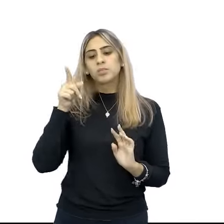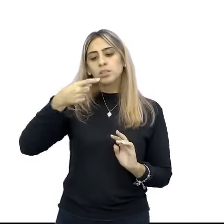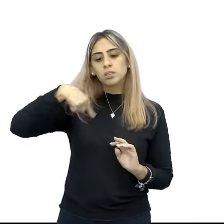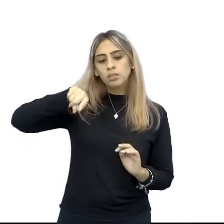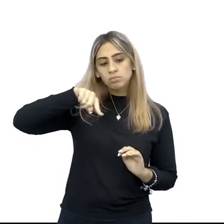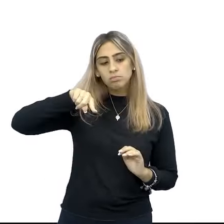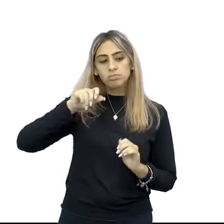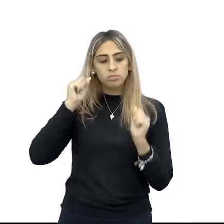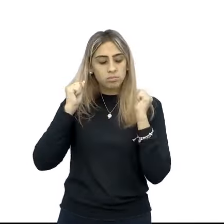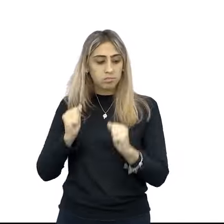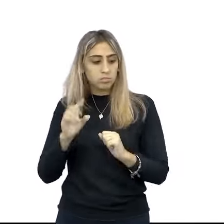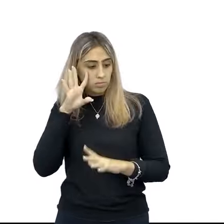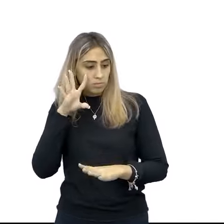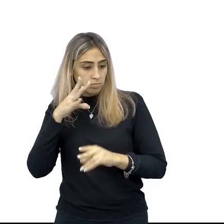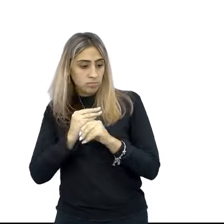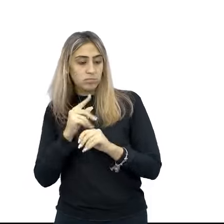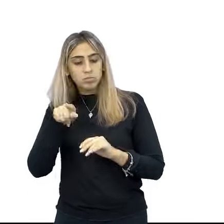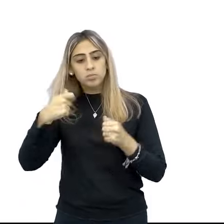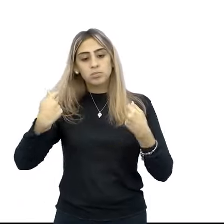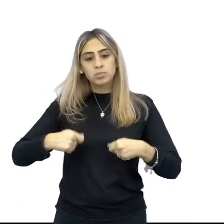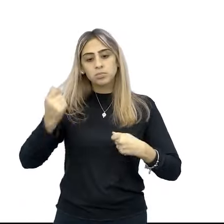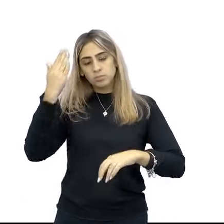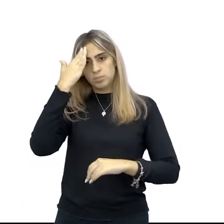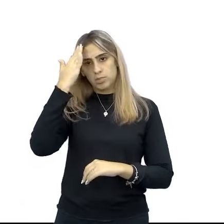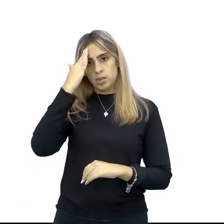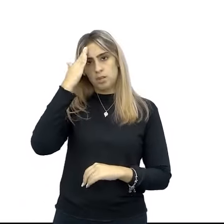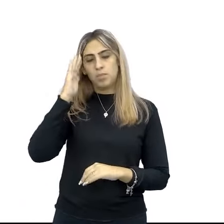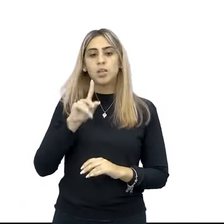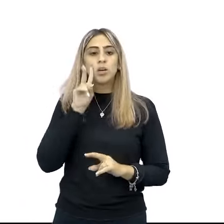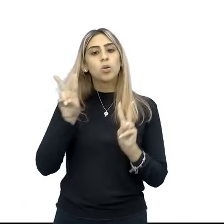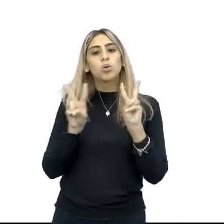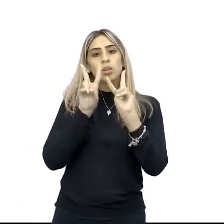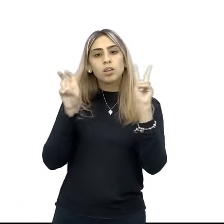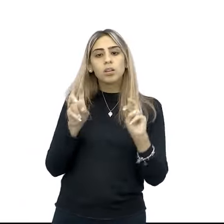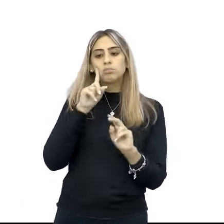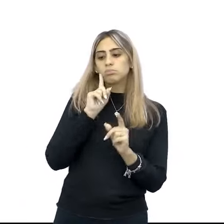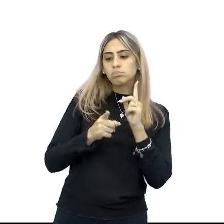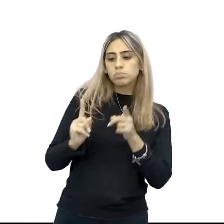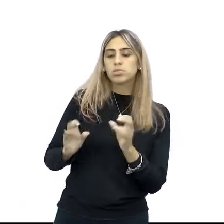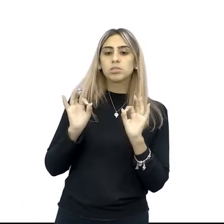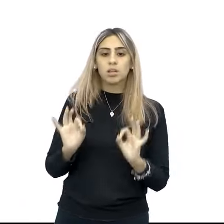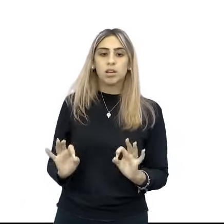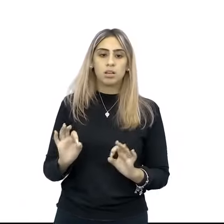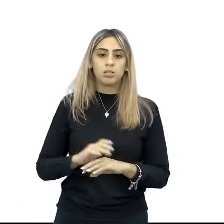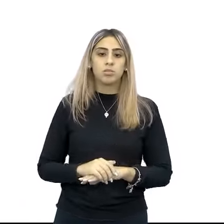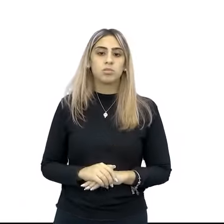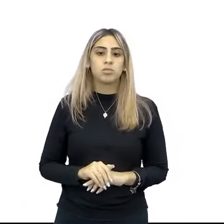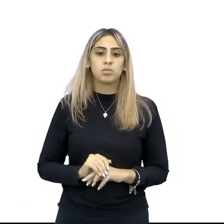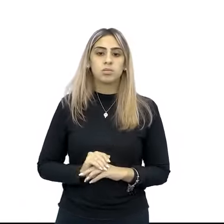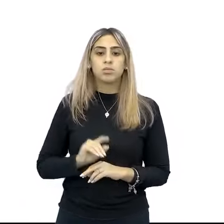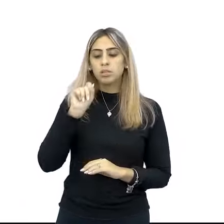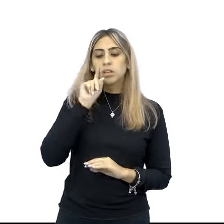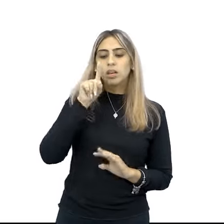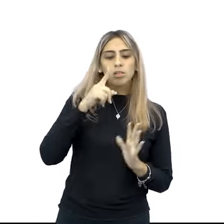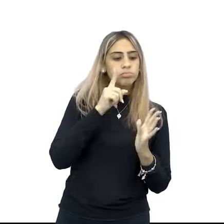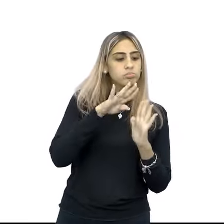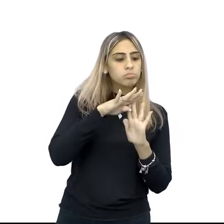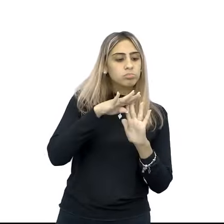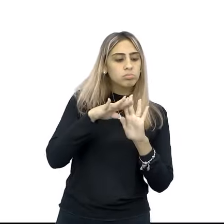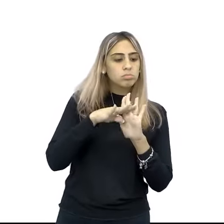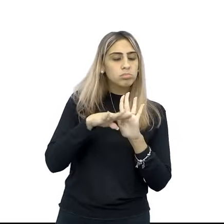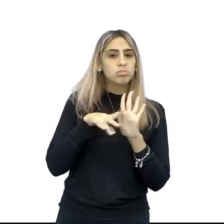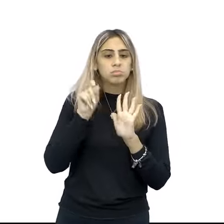eles possam compreender, eles precisam saber, né, os termos destinatário, o que é o destinatário, quem é o destinatário, quem é